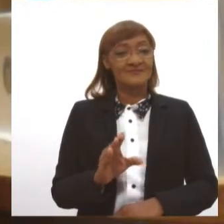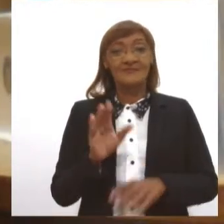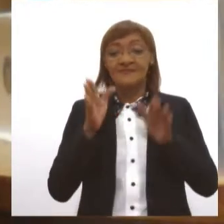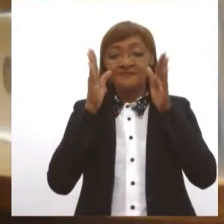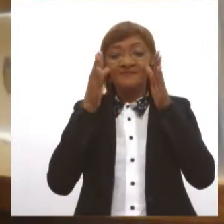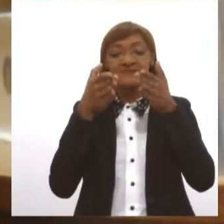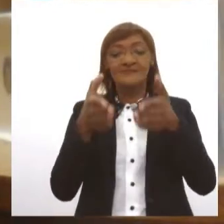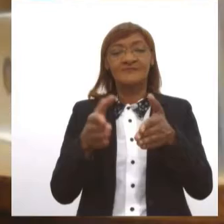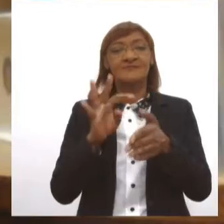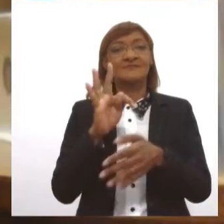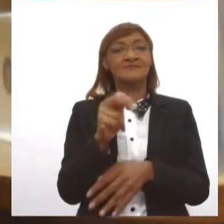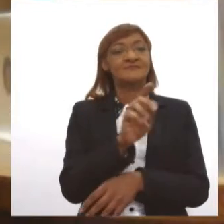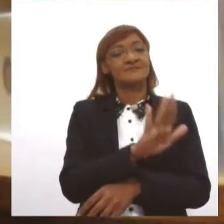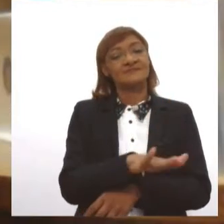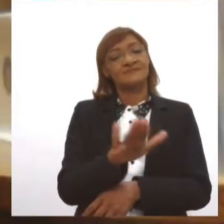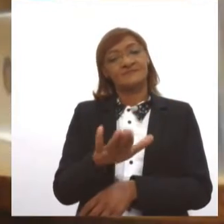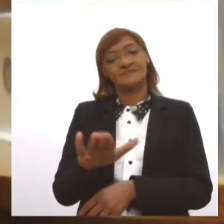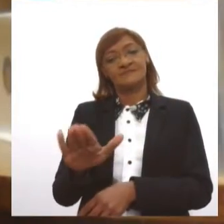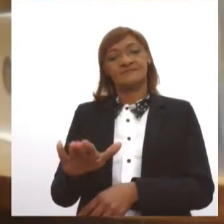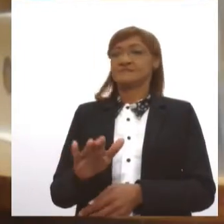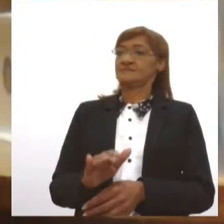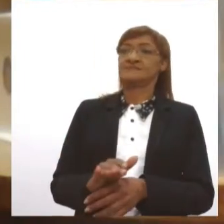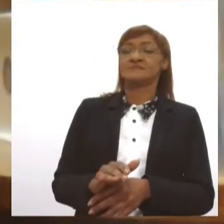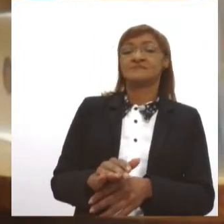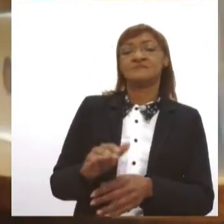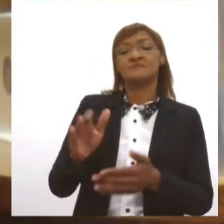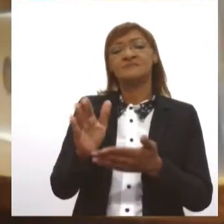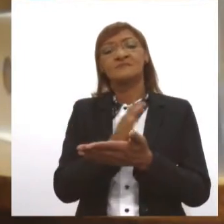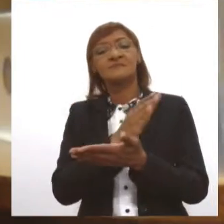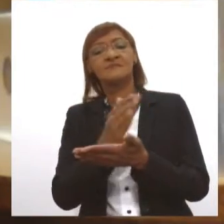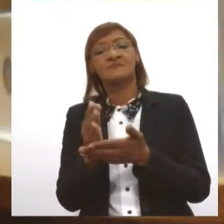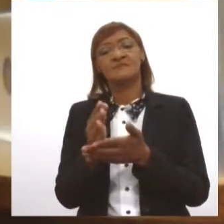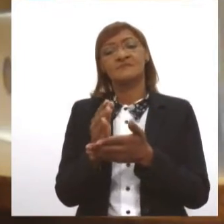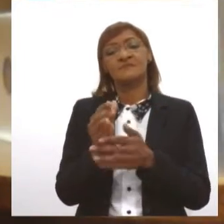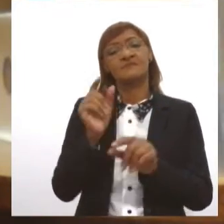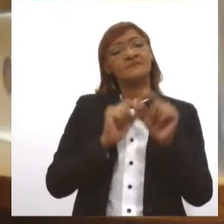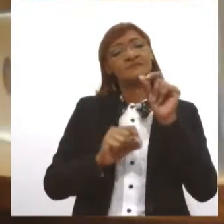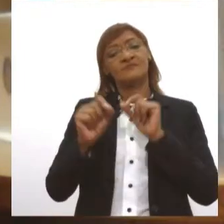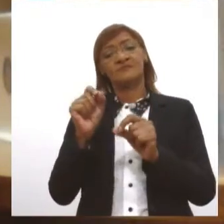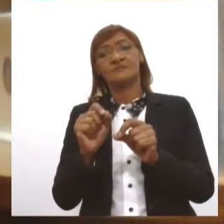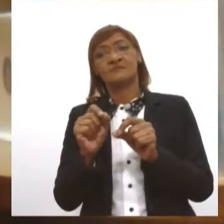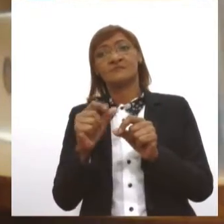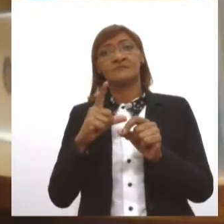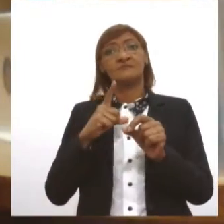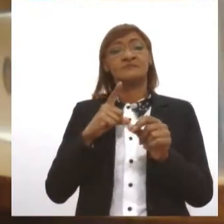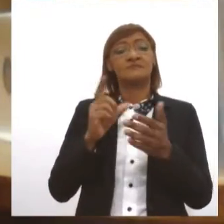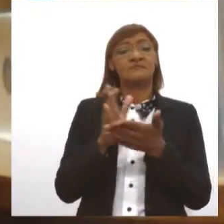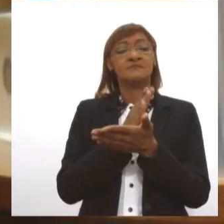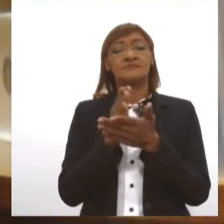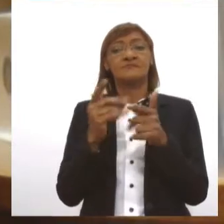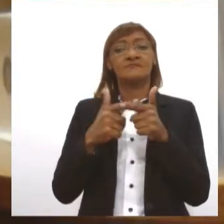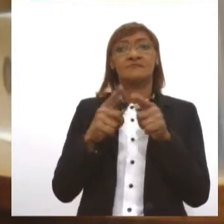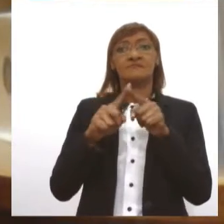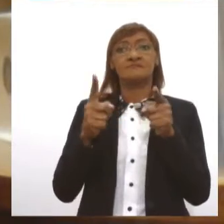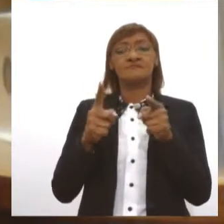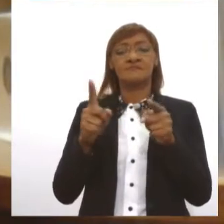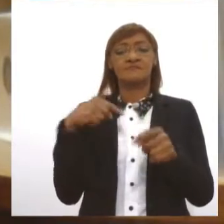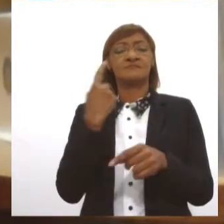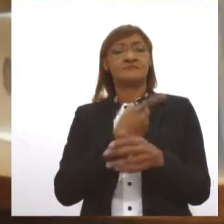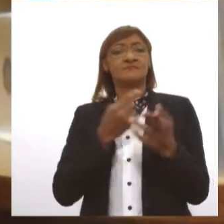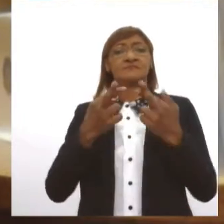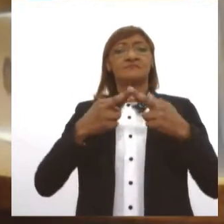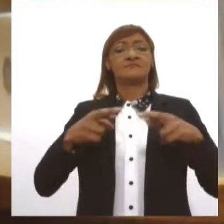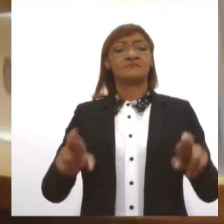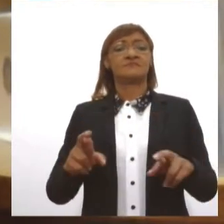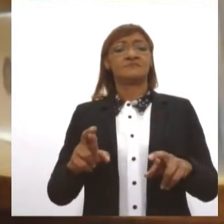E todos, né, a gente, um ou outro que tem alguma questão, a gente contorna, mas a maioria, nós nos preparamos